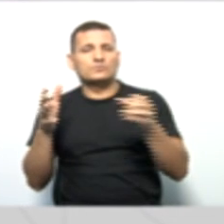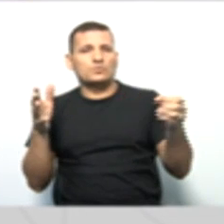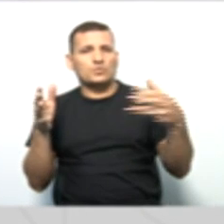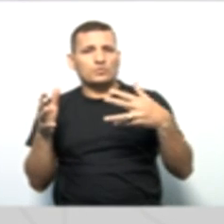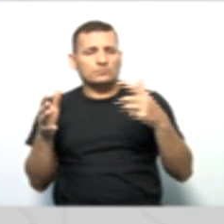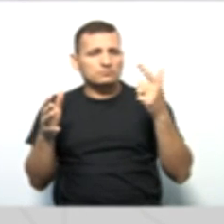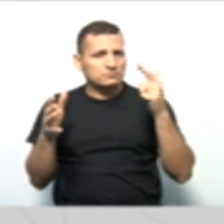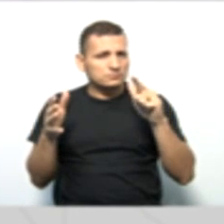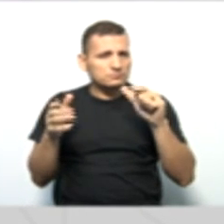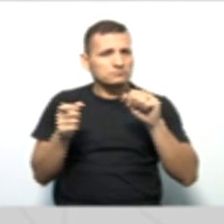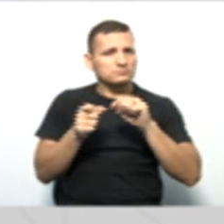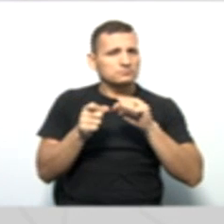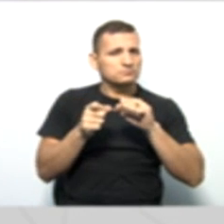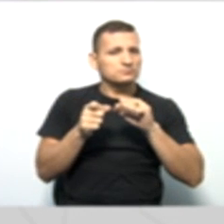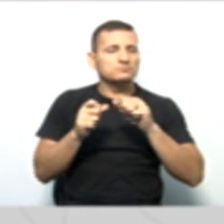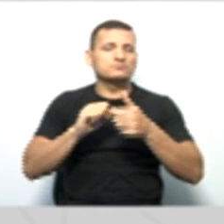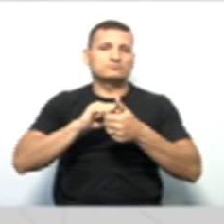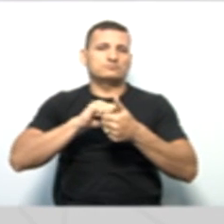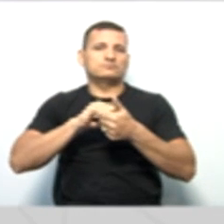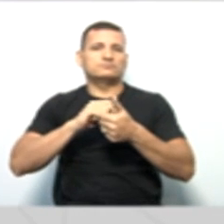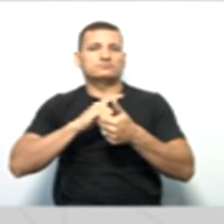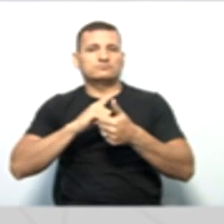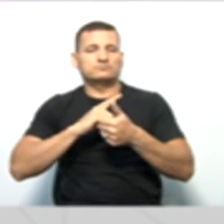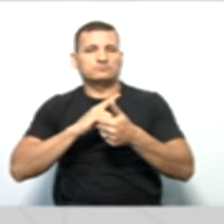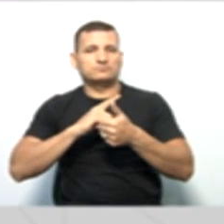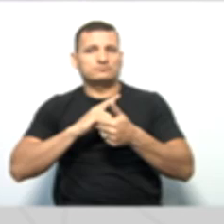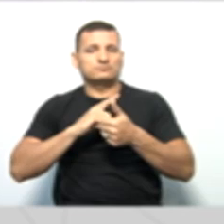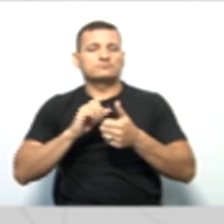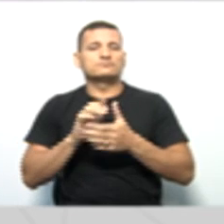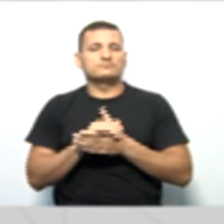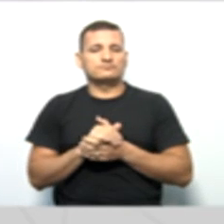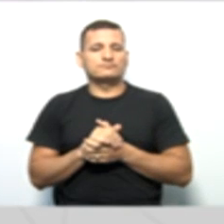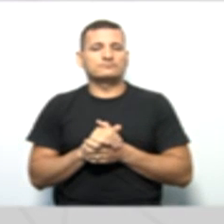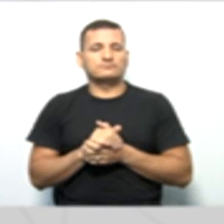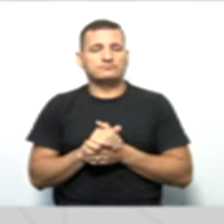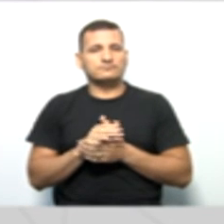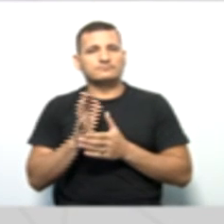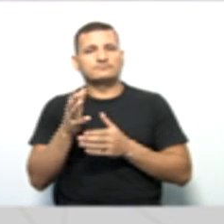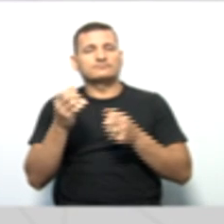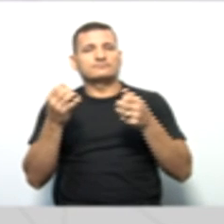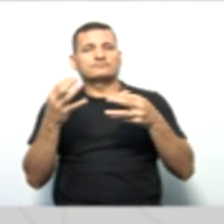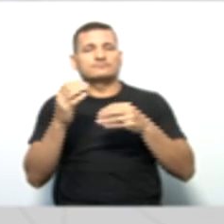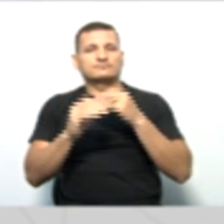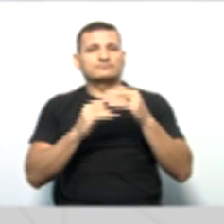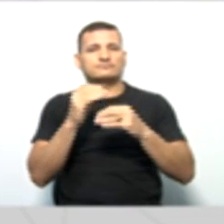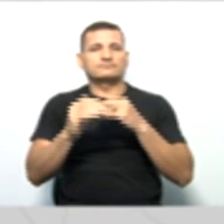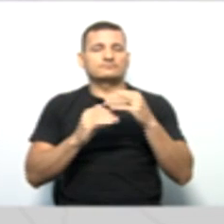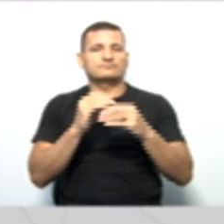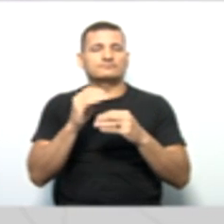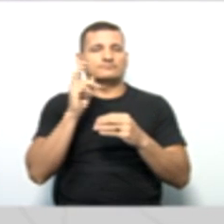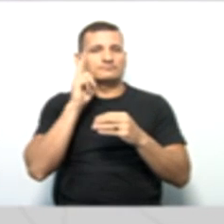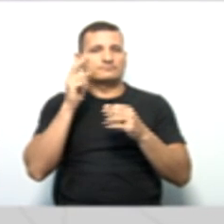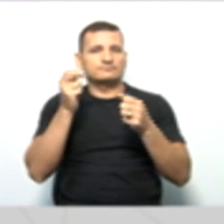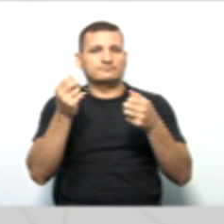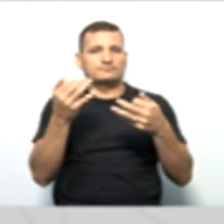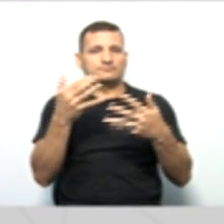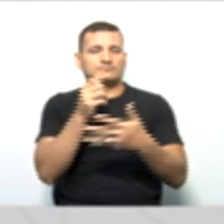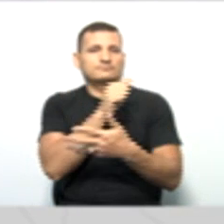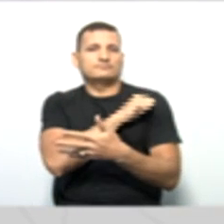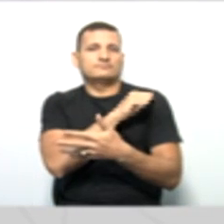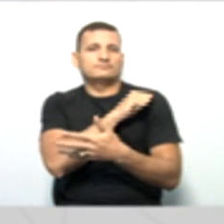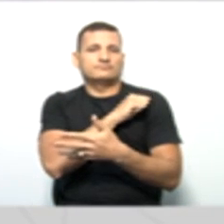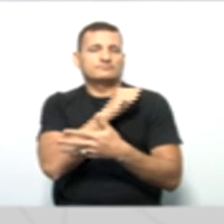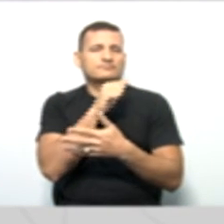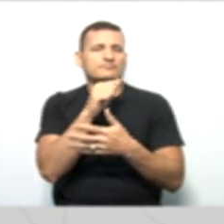Consigo fazer? Opa, tenho qualidade nisso. Está prevendo a expansão, a gente falou do banco de dados aqui dos alunos, né? Inicialmente a gente